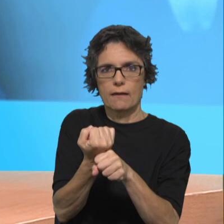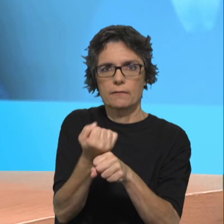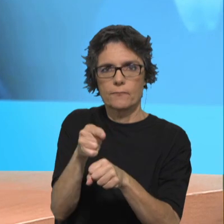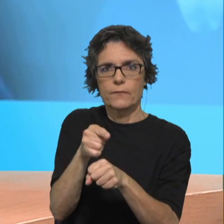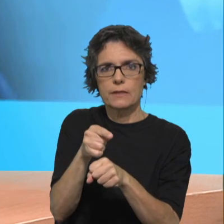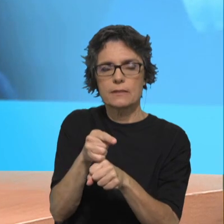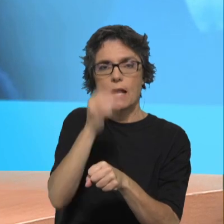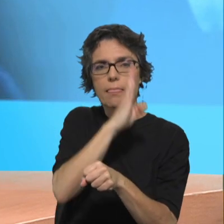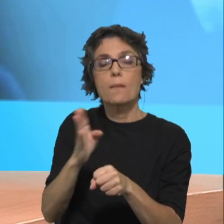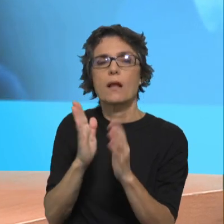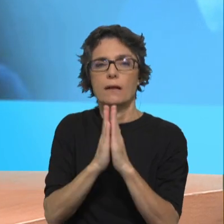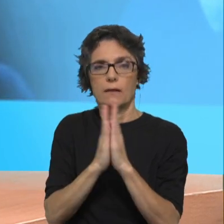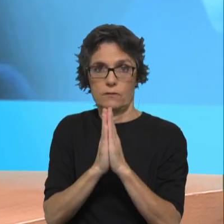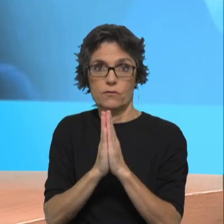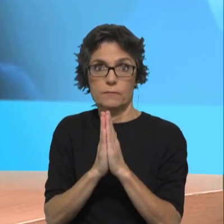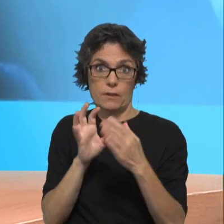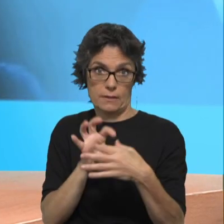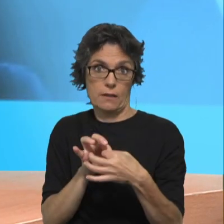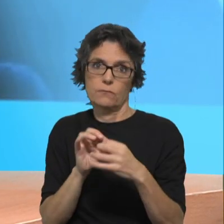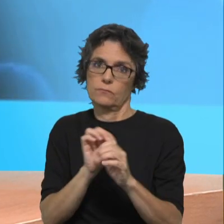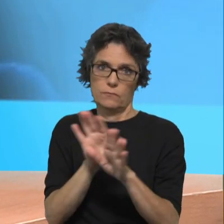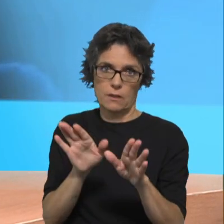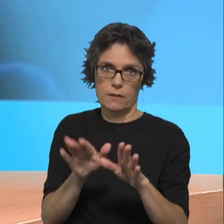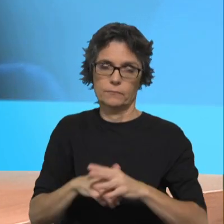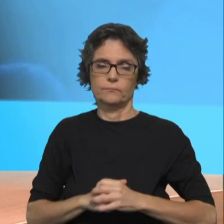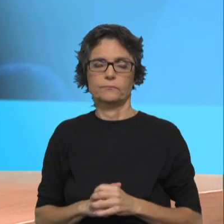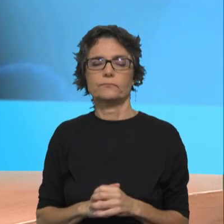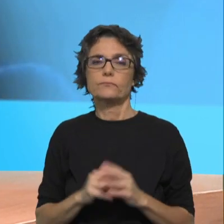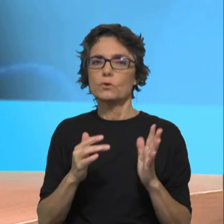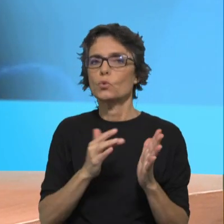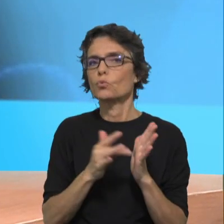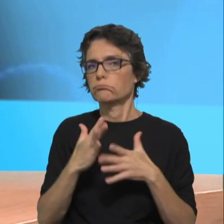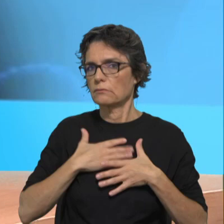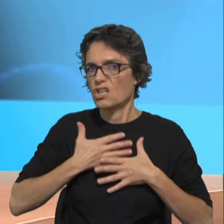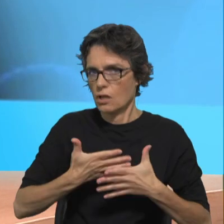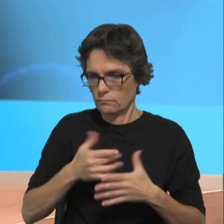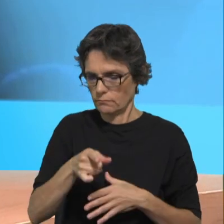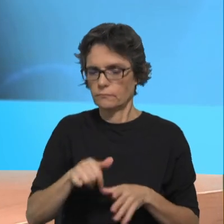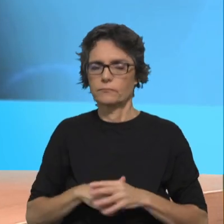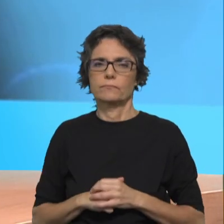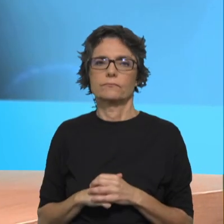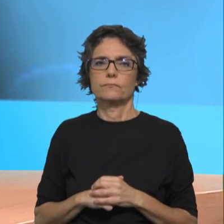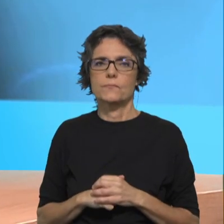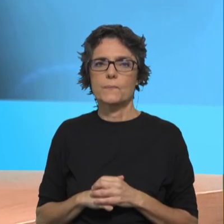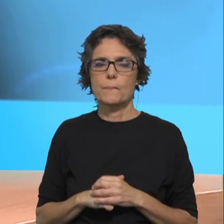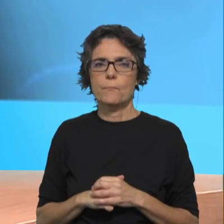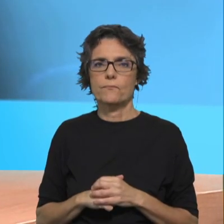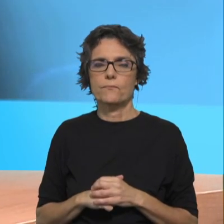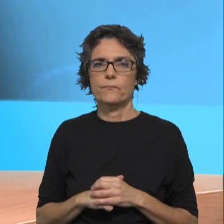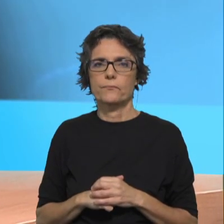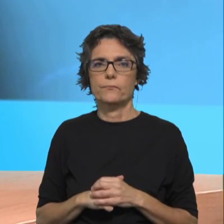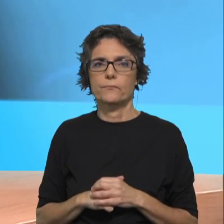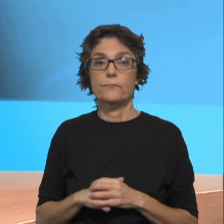prática religiosa e da vivência religiosa cristã no nosso caso. E começou